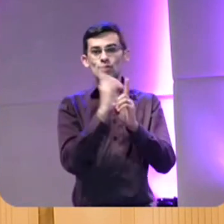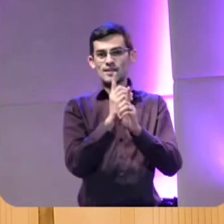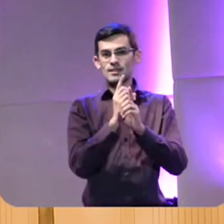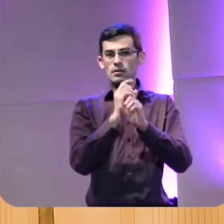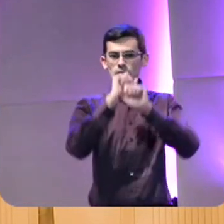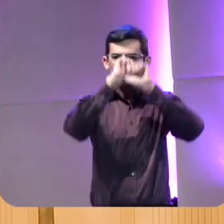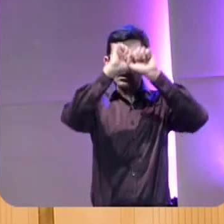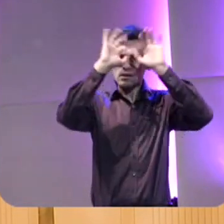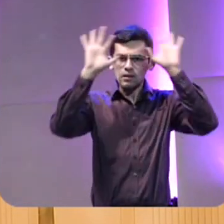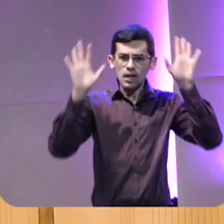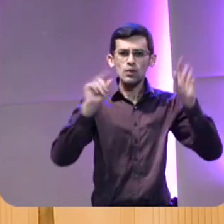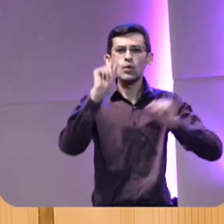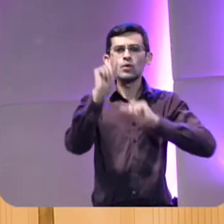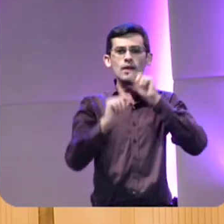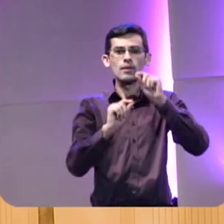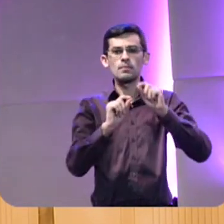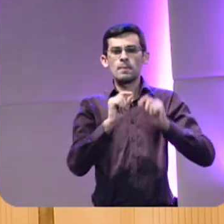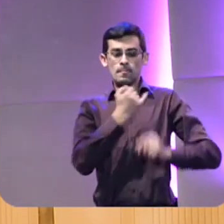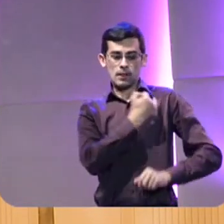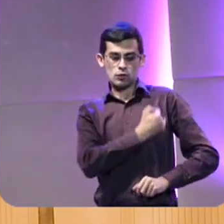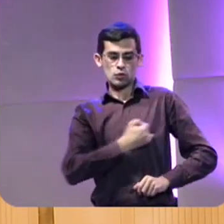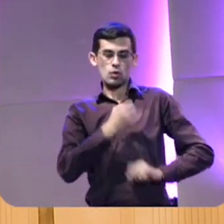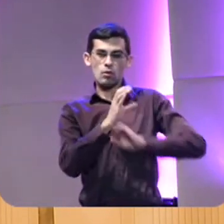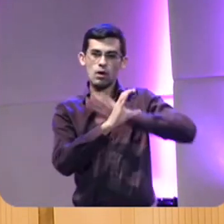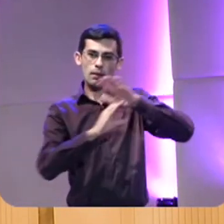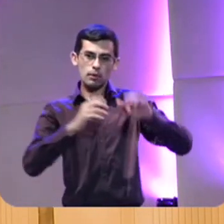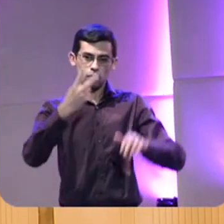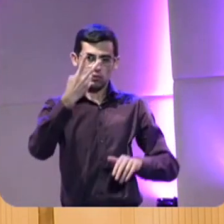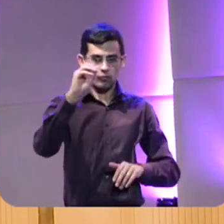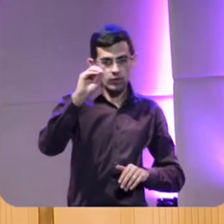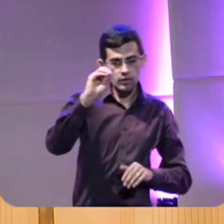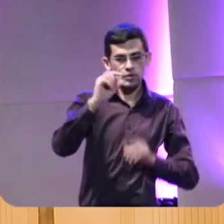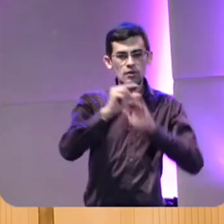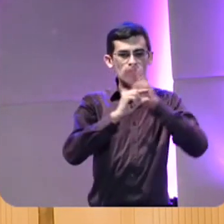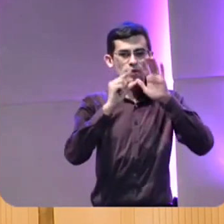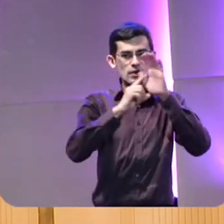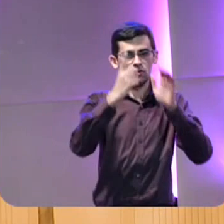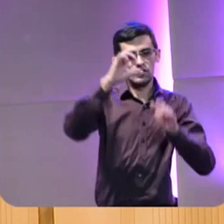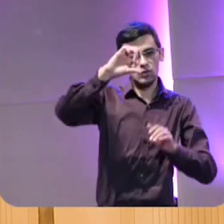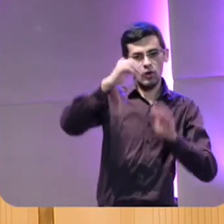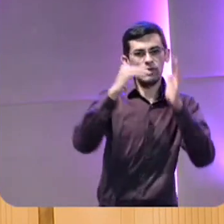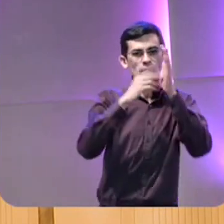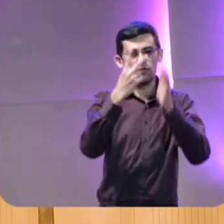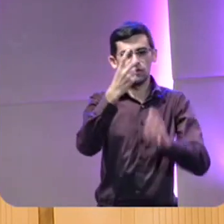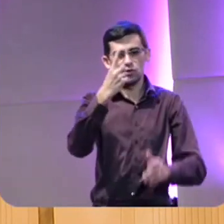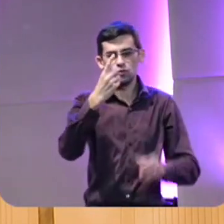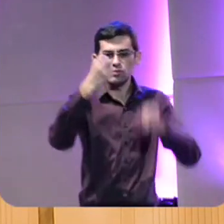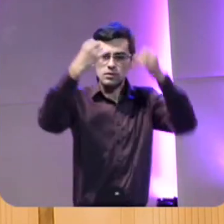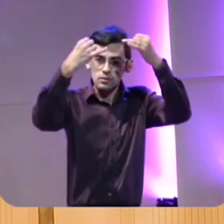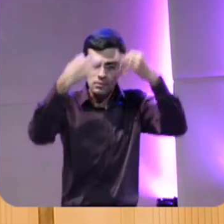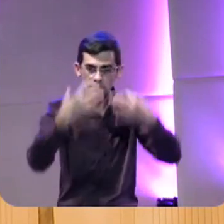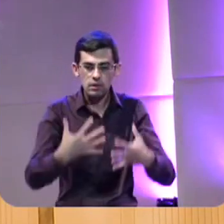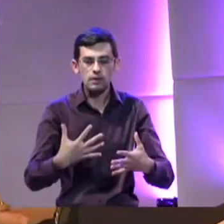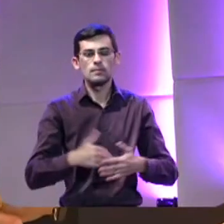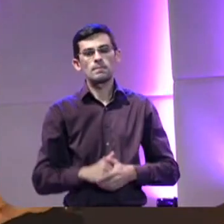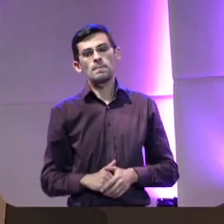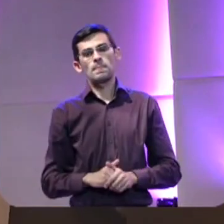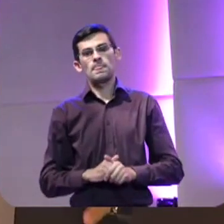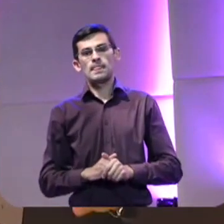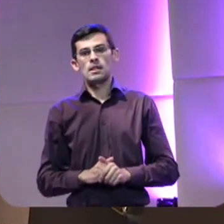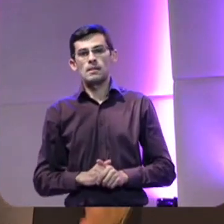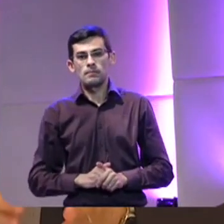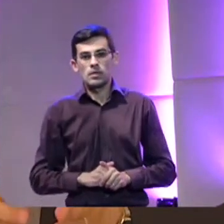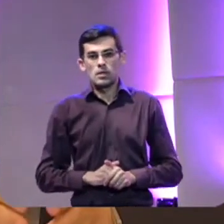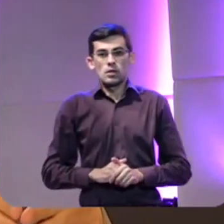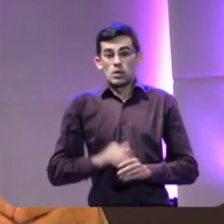muito claramente no Evangelho de João, capítulo 20, versículos 19 a 21, onde a palavra de Deus vai dizer assim: